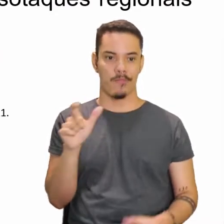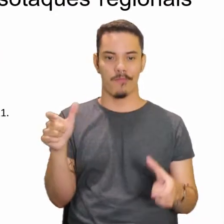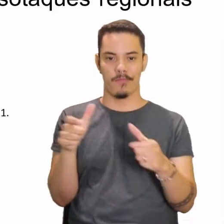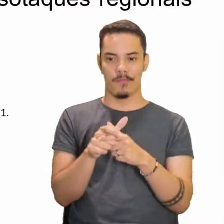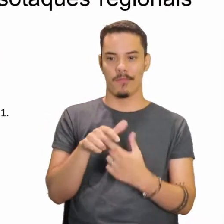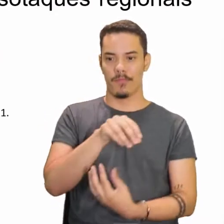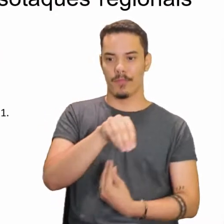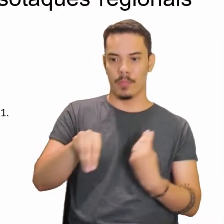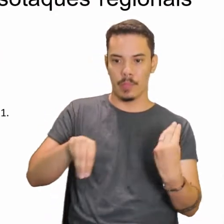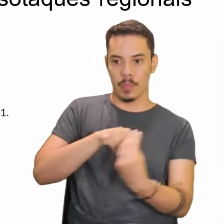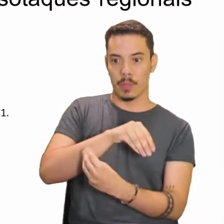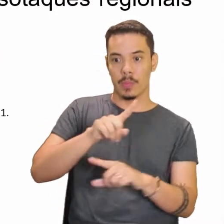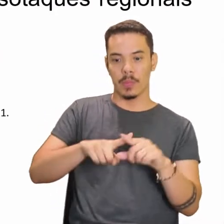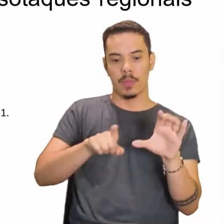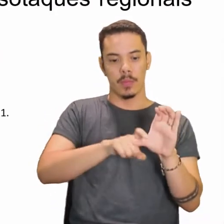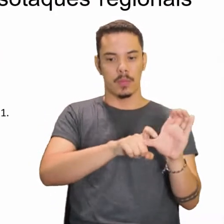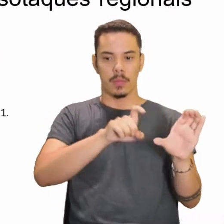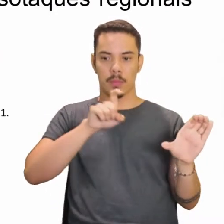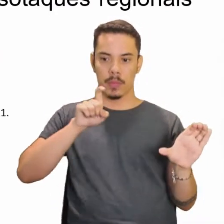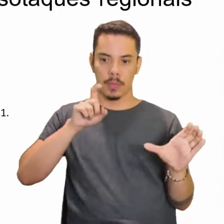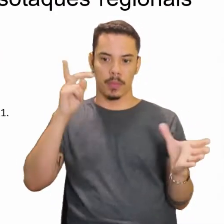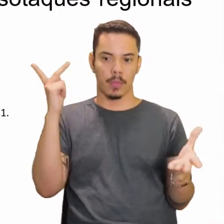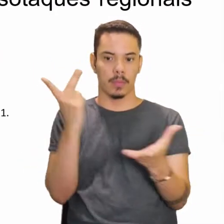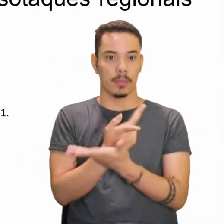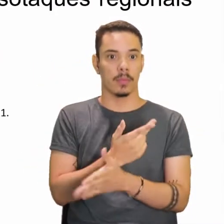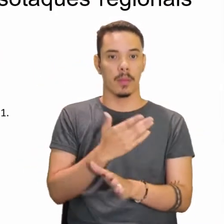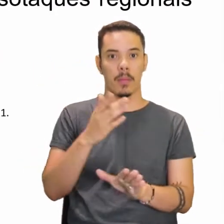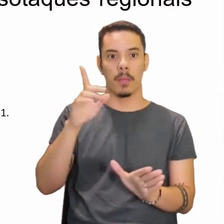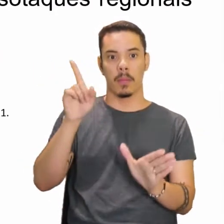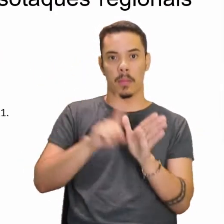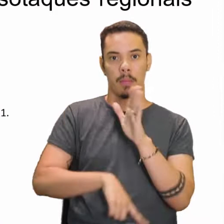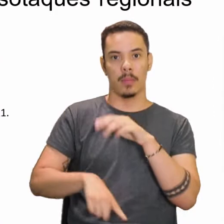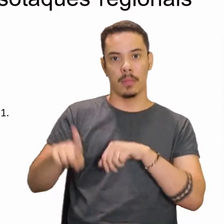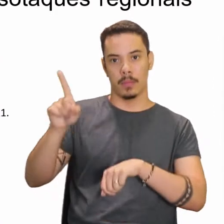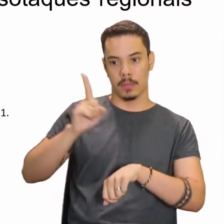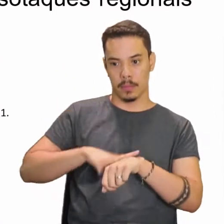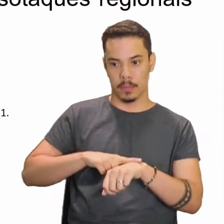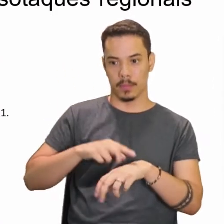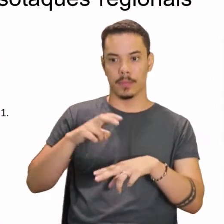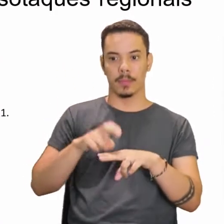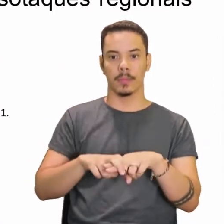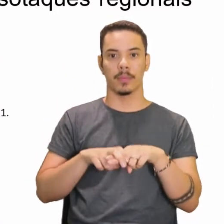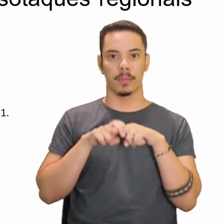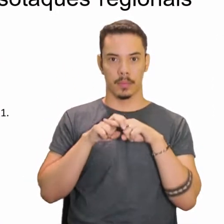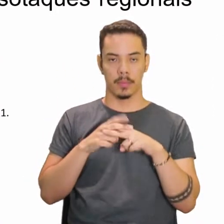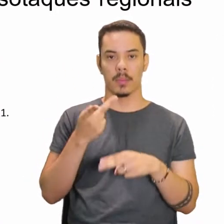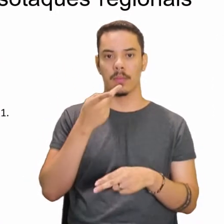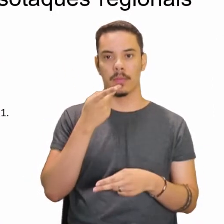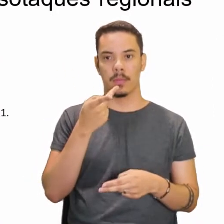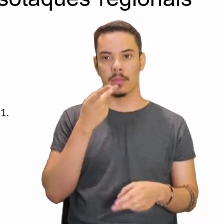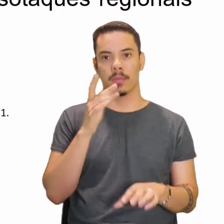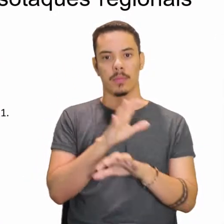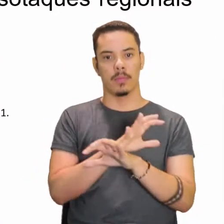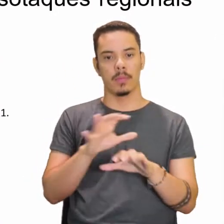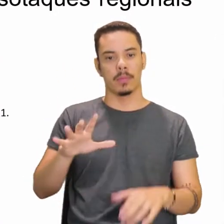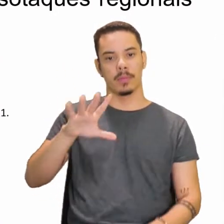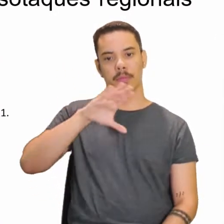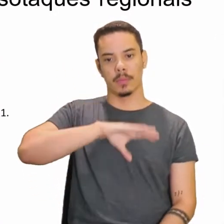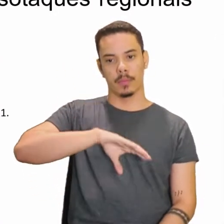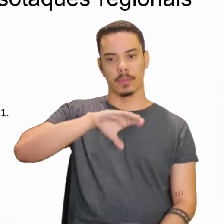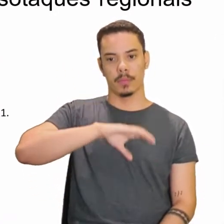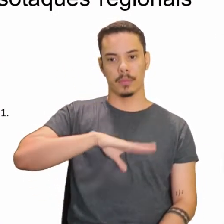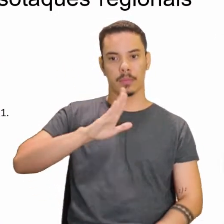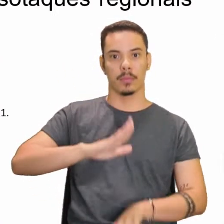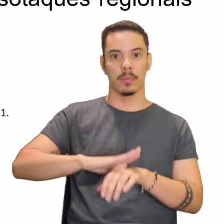intensa e a independência ocorreu há muito menos tempo. Por isso, fala-se um português